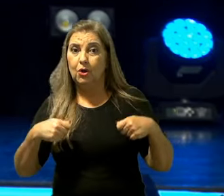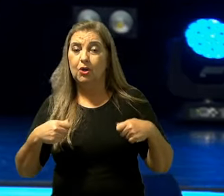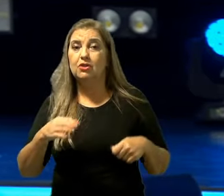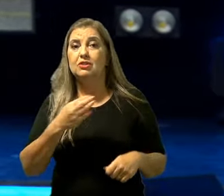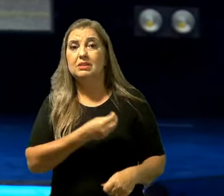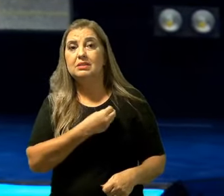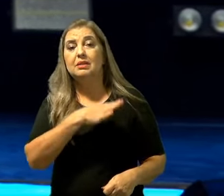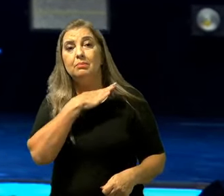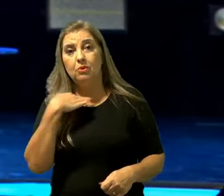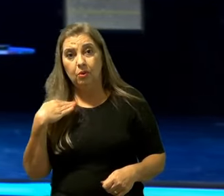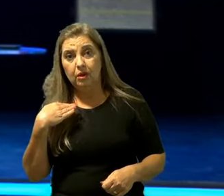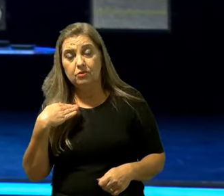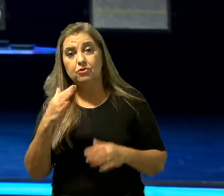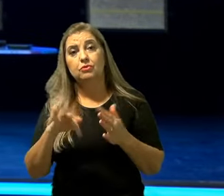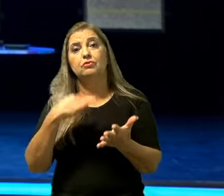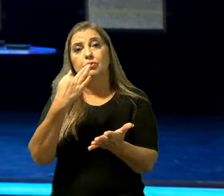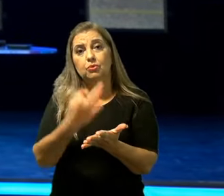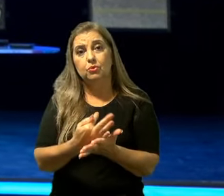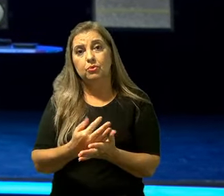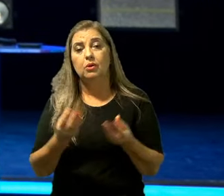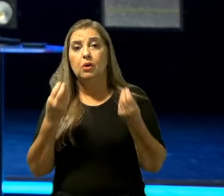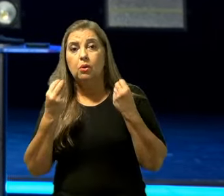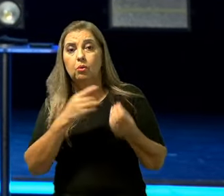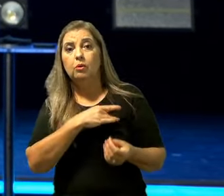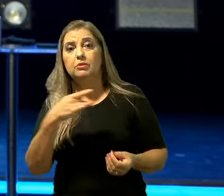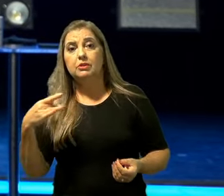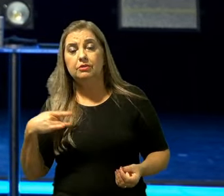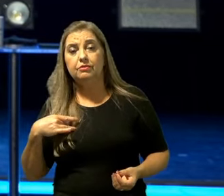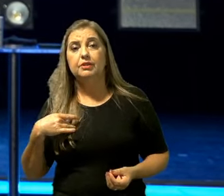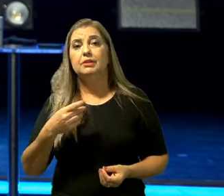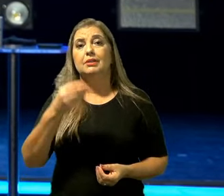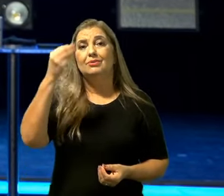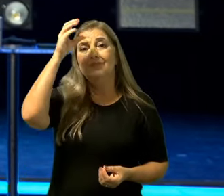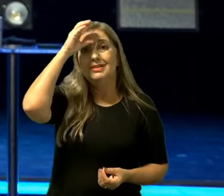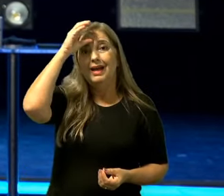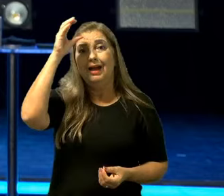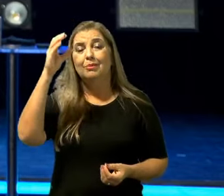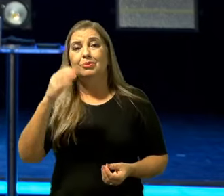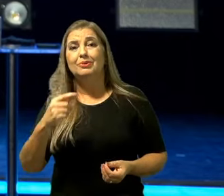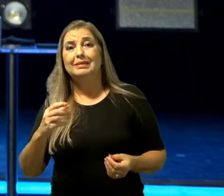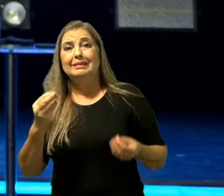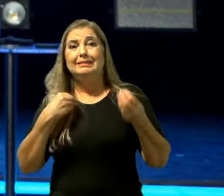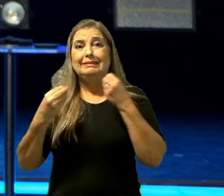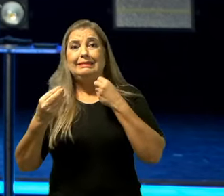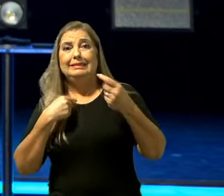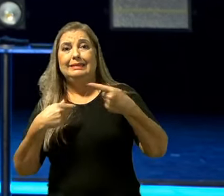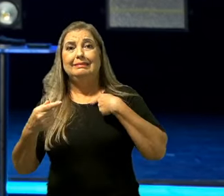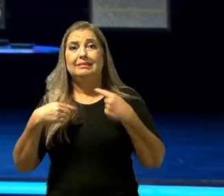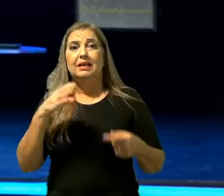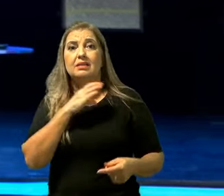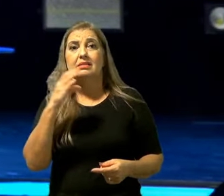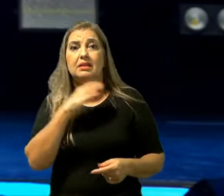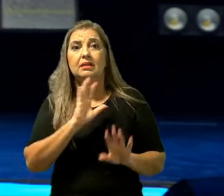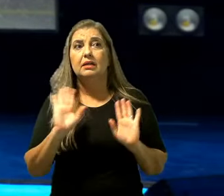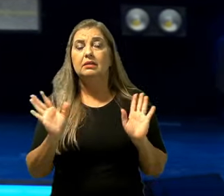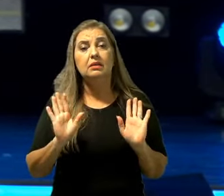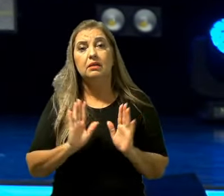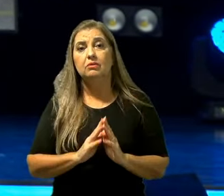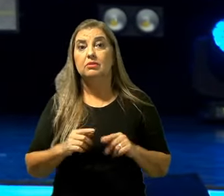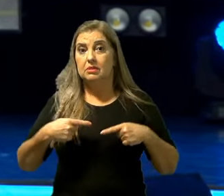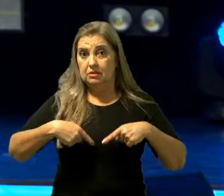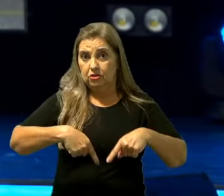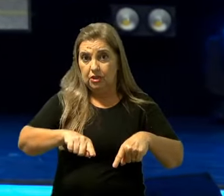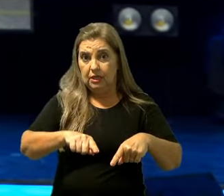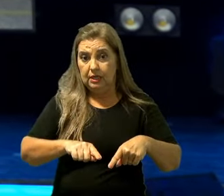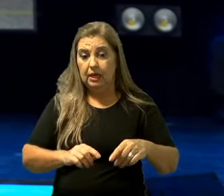ou não? Então, pastor, como é isso, o diabo tentar acelerar? É exatamente assim, tenta acelerar, para que você possa chegar no lugar